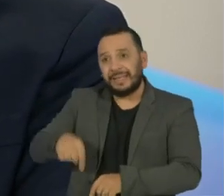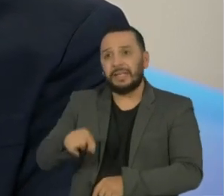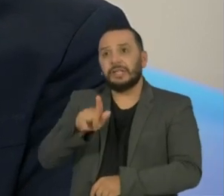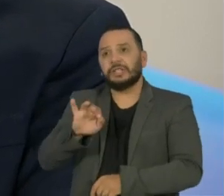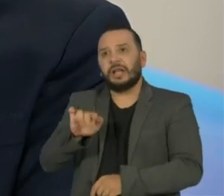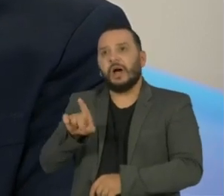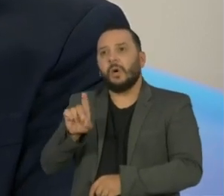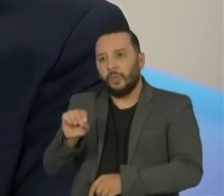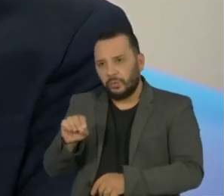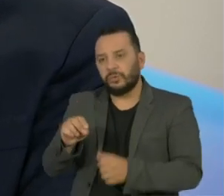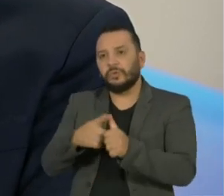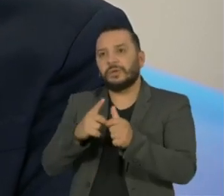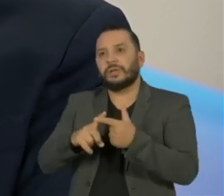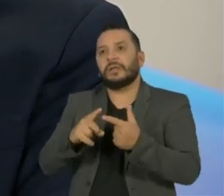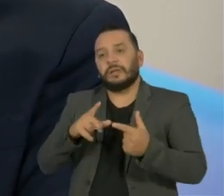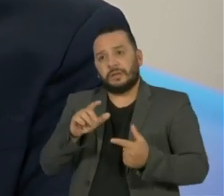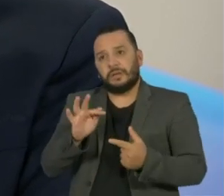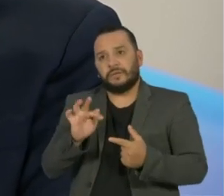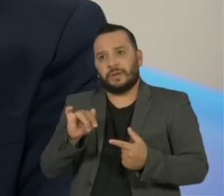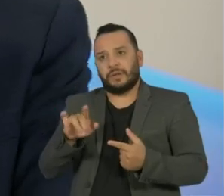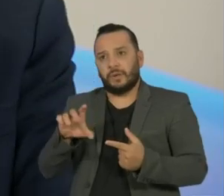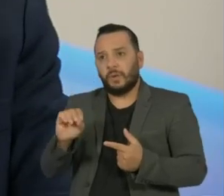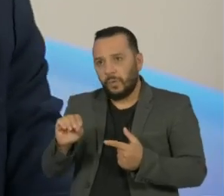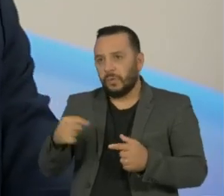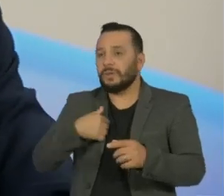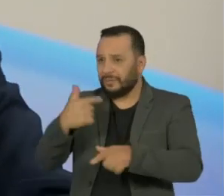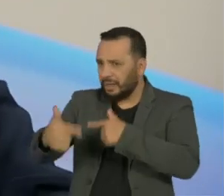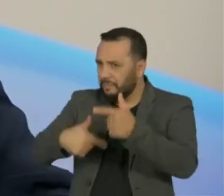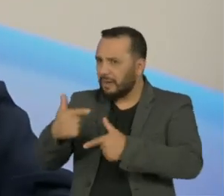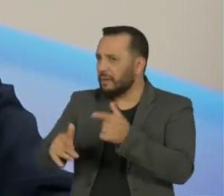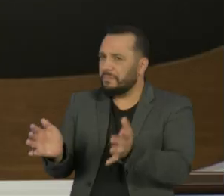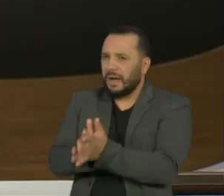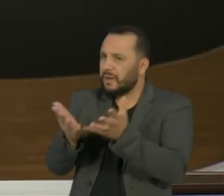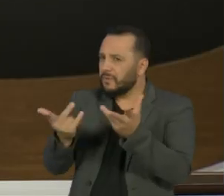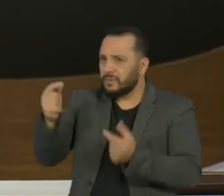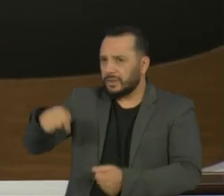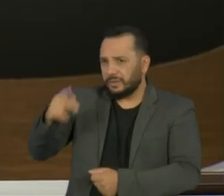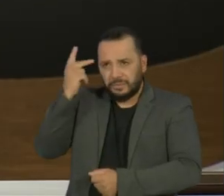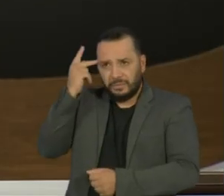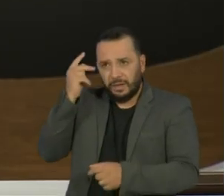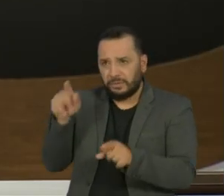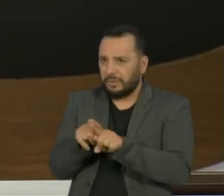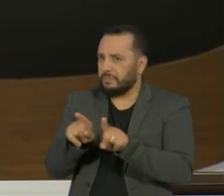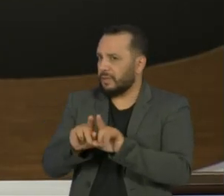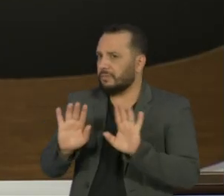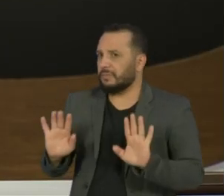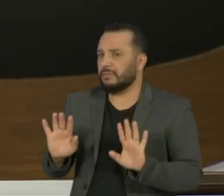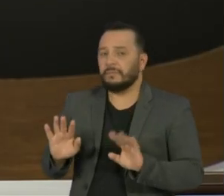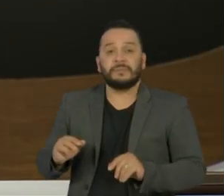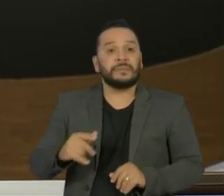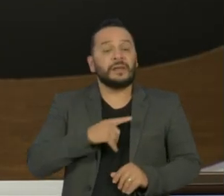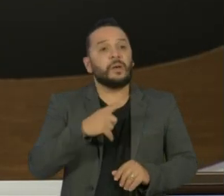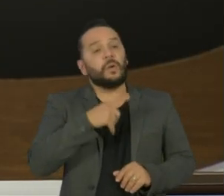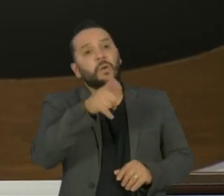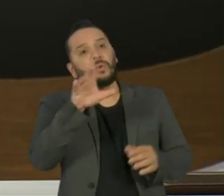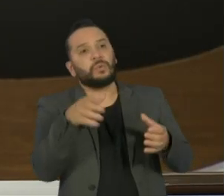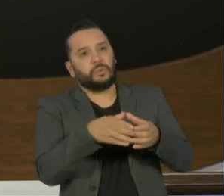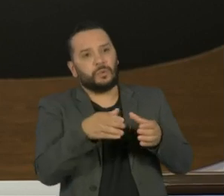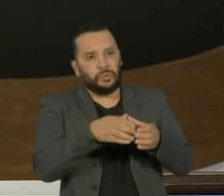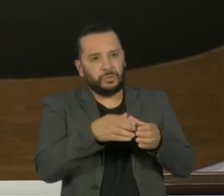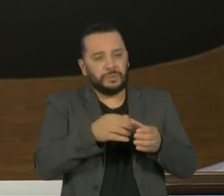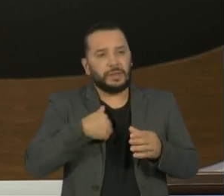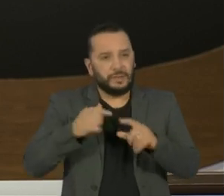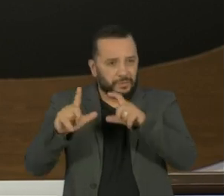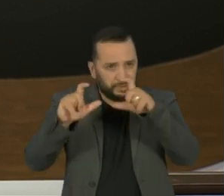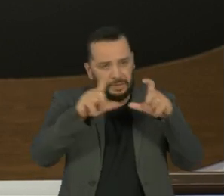excepcional não só nessa área prisional como em todas as outras coisas de uma outra classe que é vulnerável a corrida 19 e o